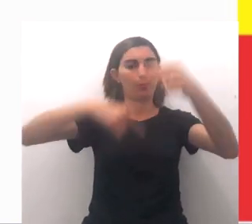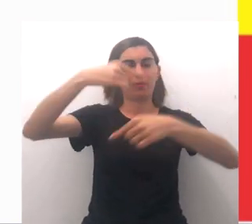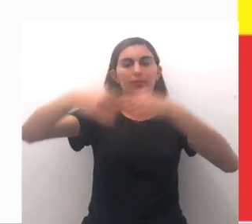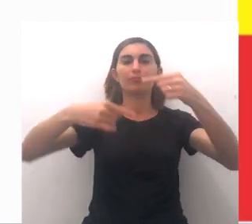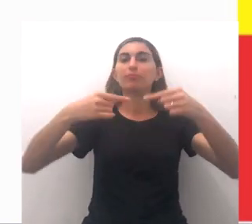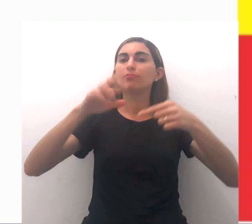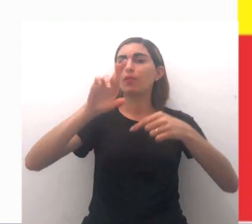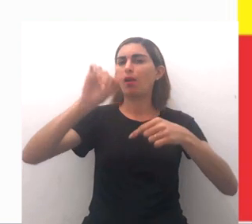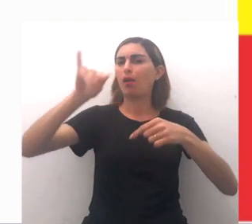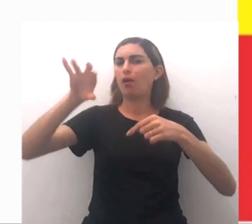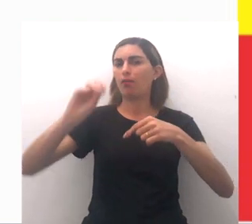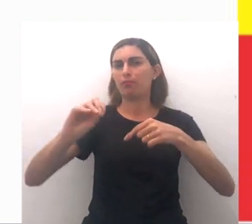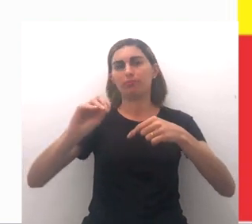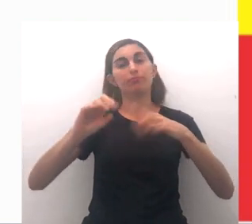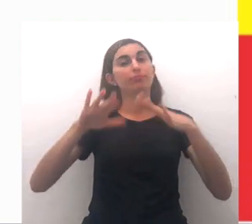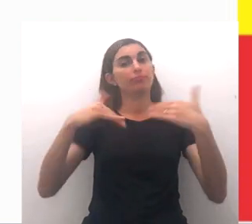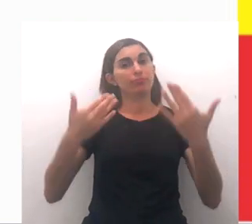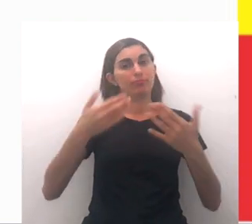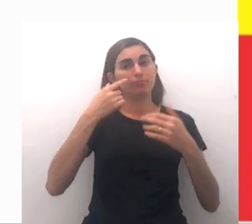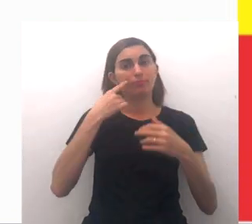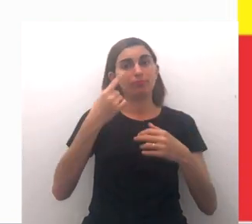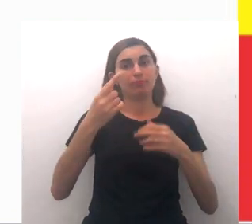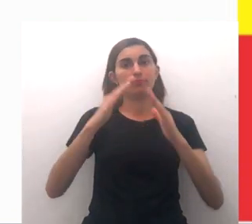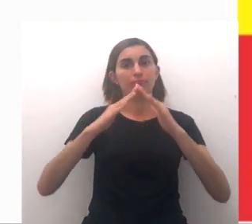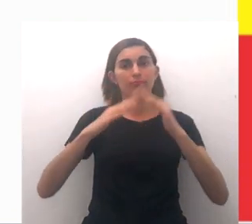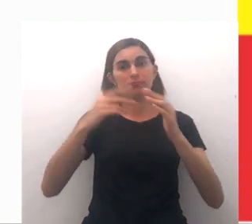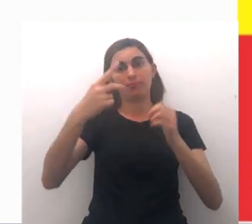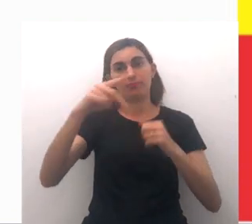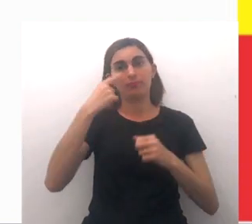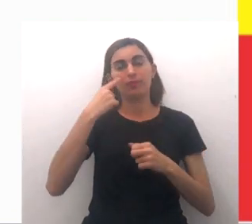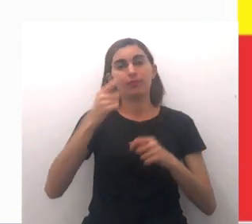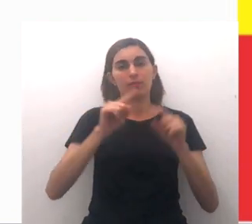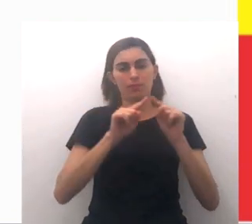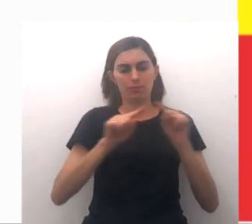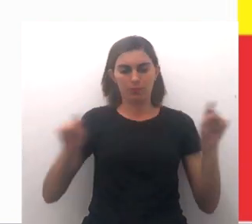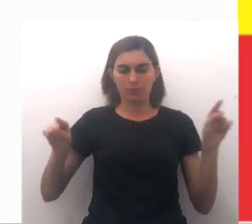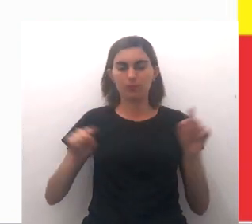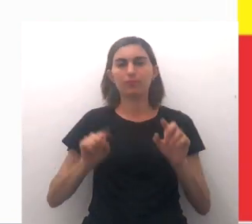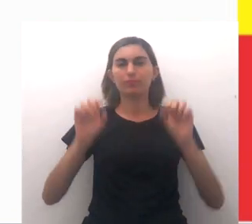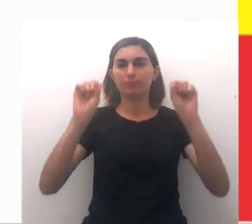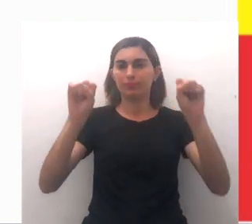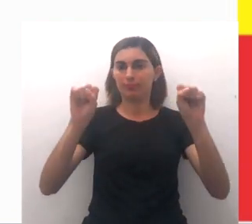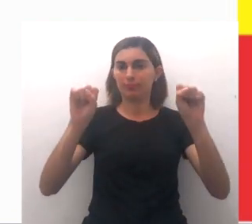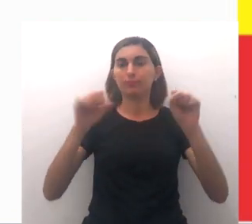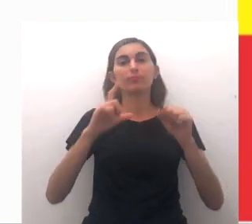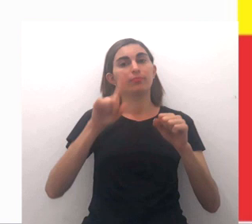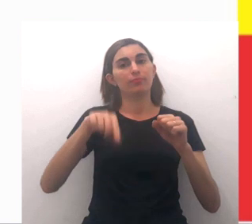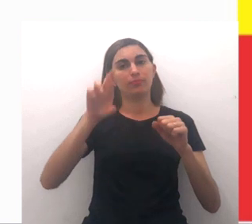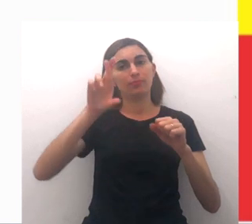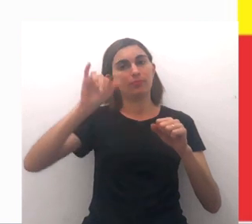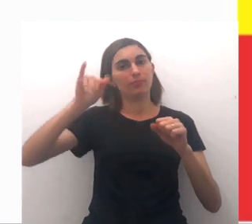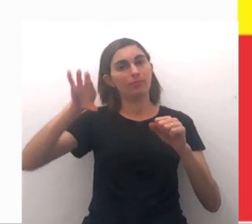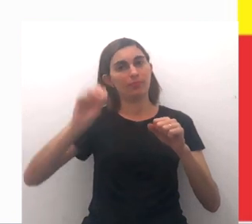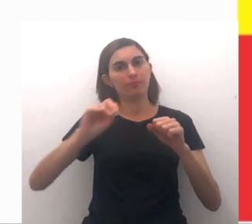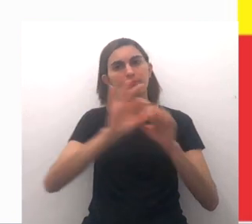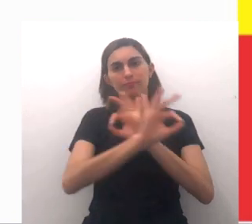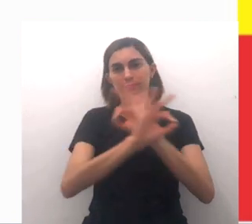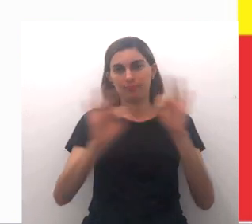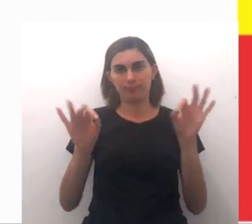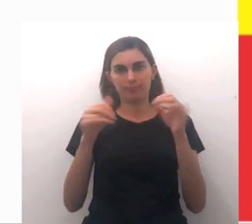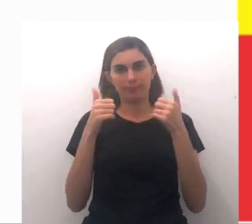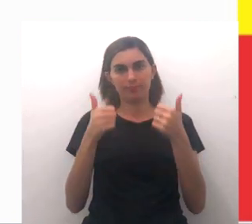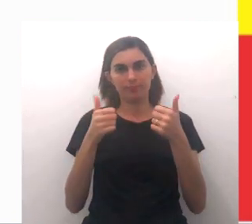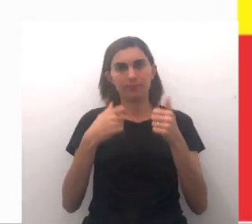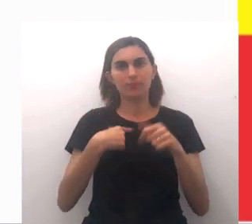raio. Então aí na tela de vocês, que vai do centro até a borda, é o raio. Show de bola. Mas